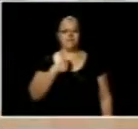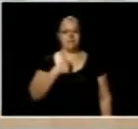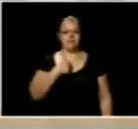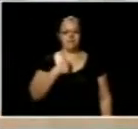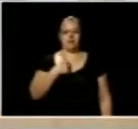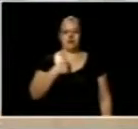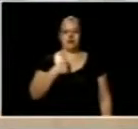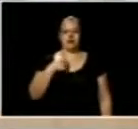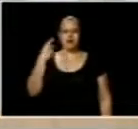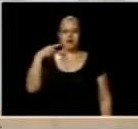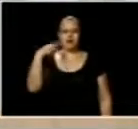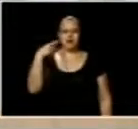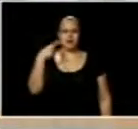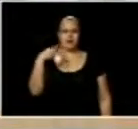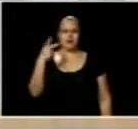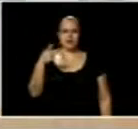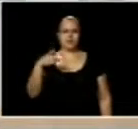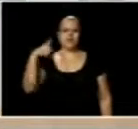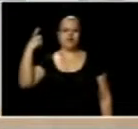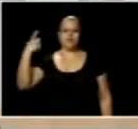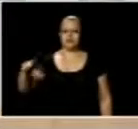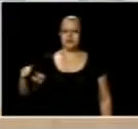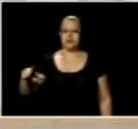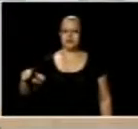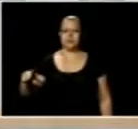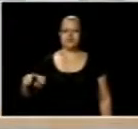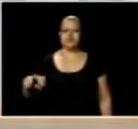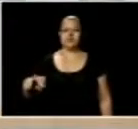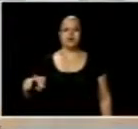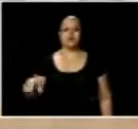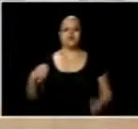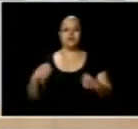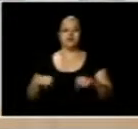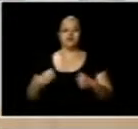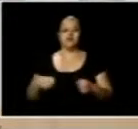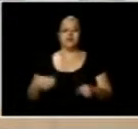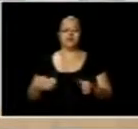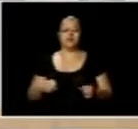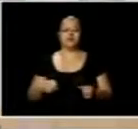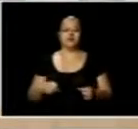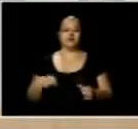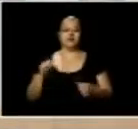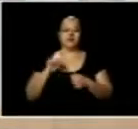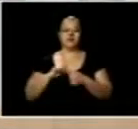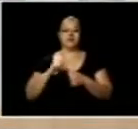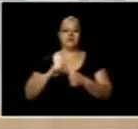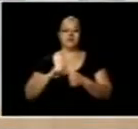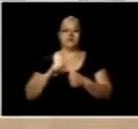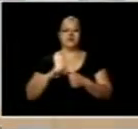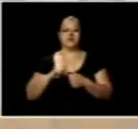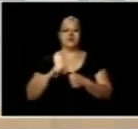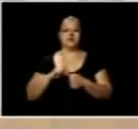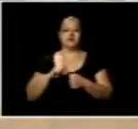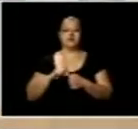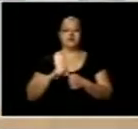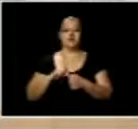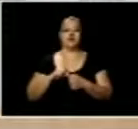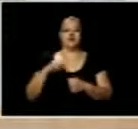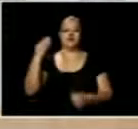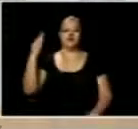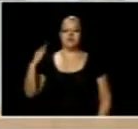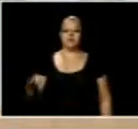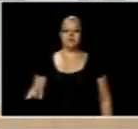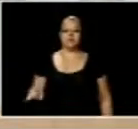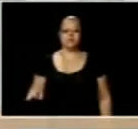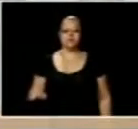apelo à administração, nós precisamos rever o nosso modelo de gestão. Pode